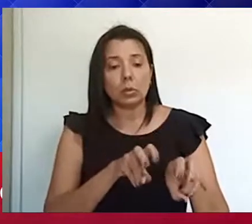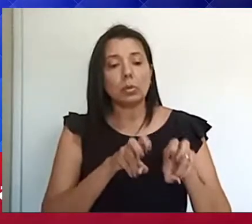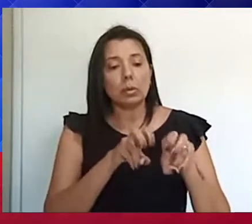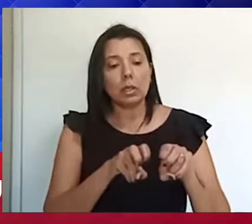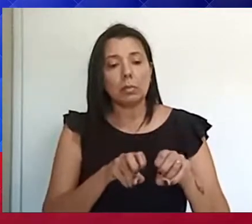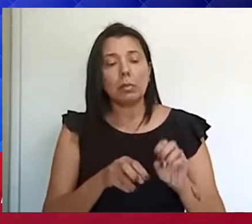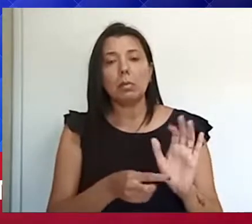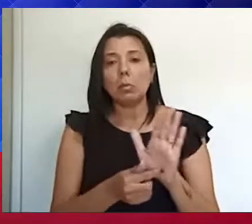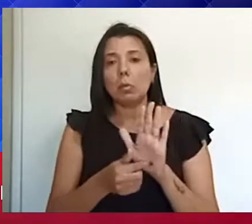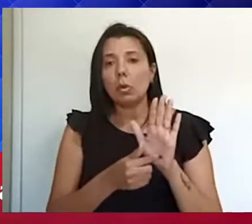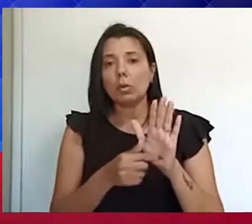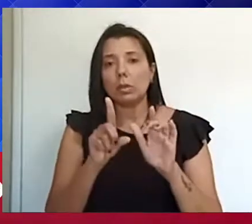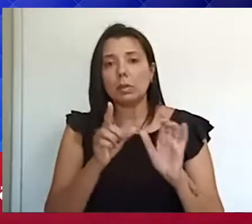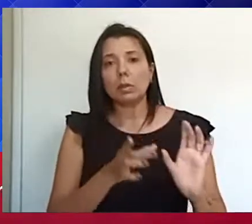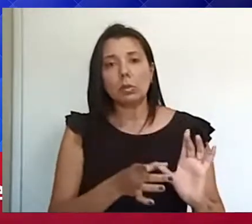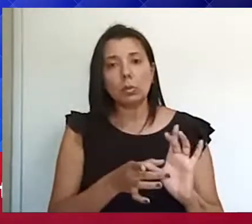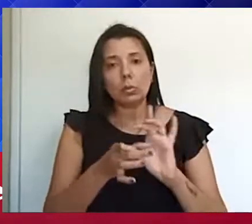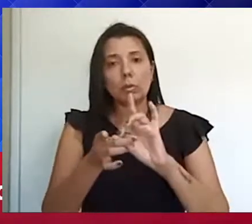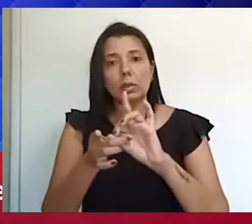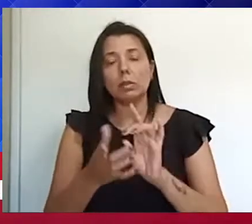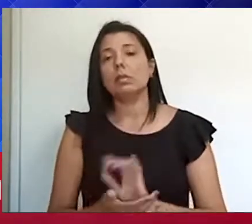desse contexto